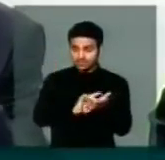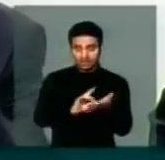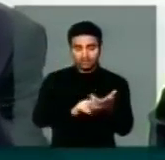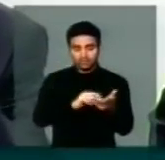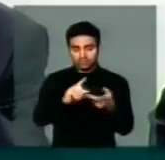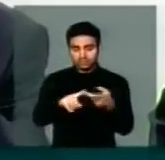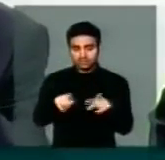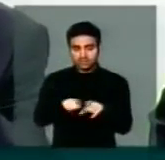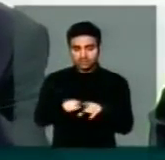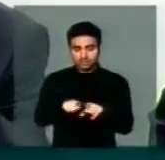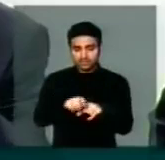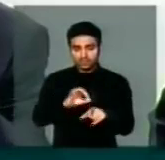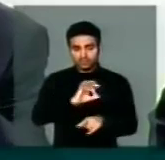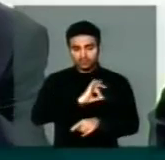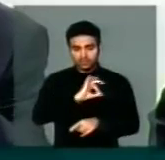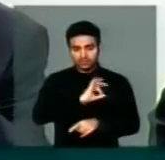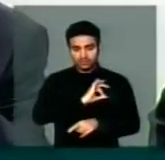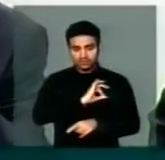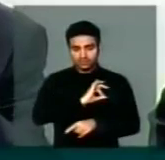do policial.